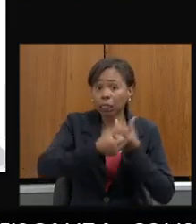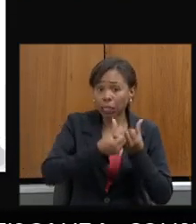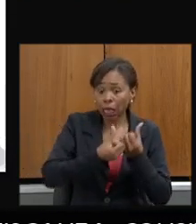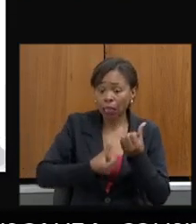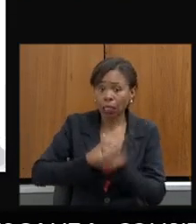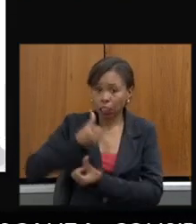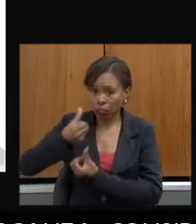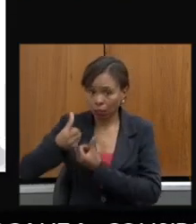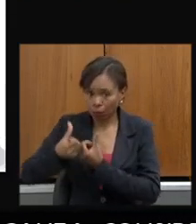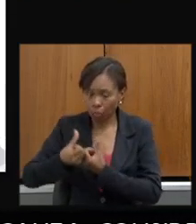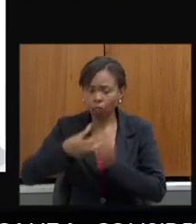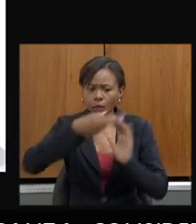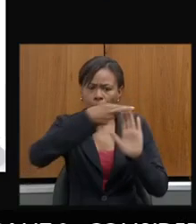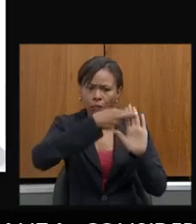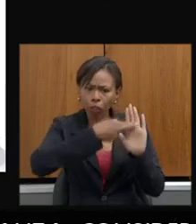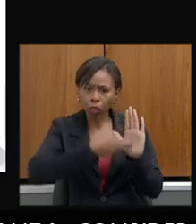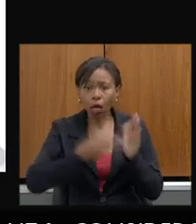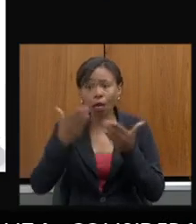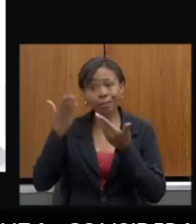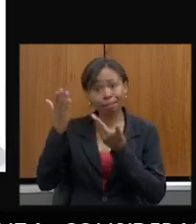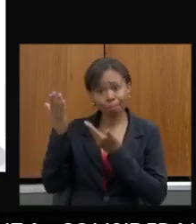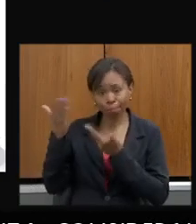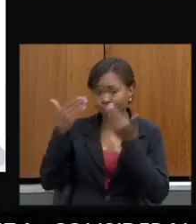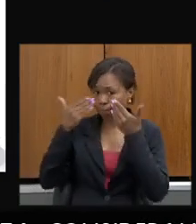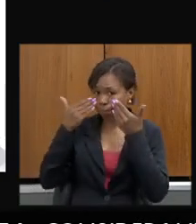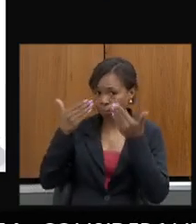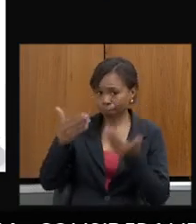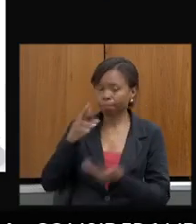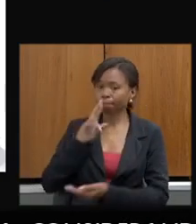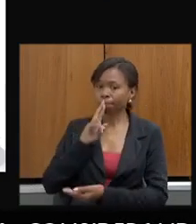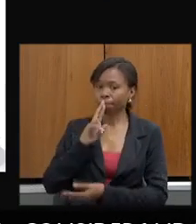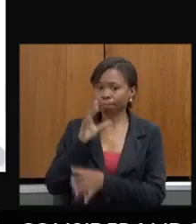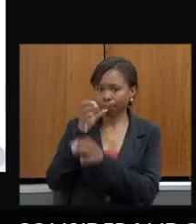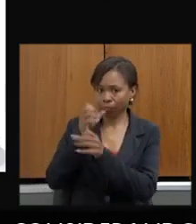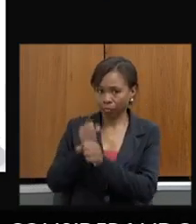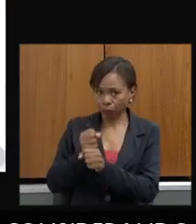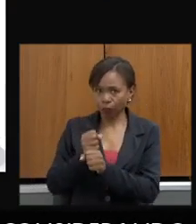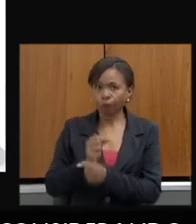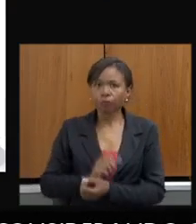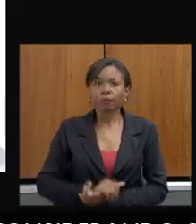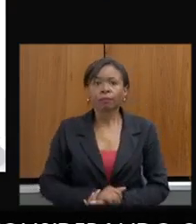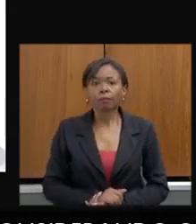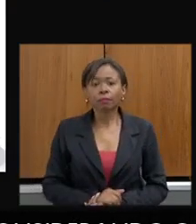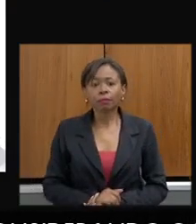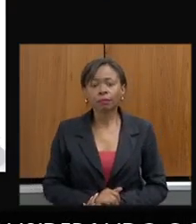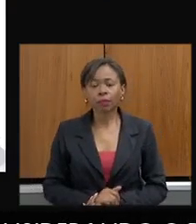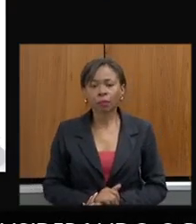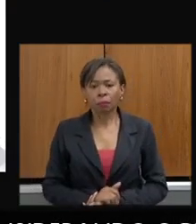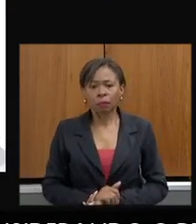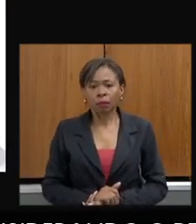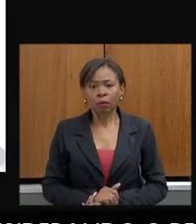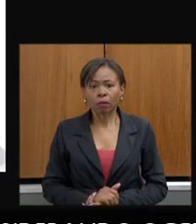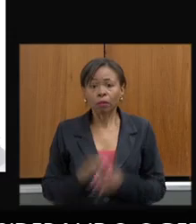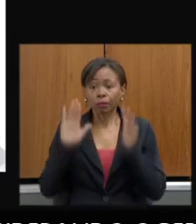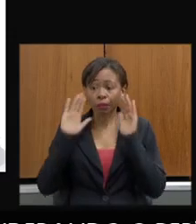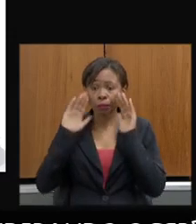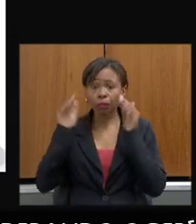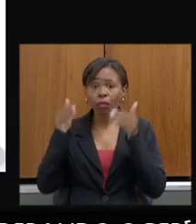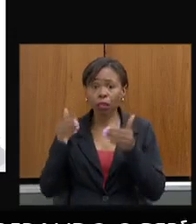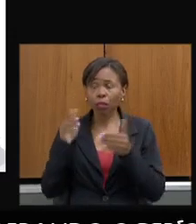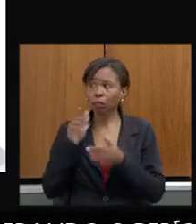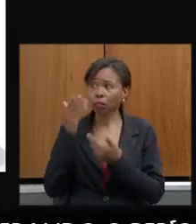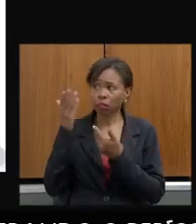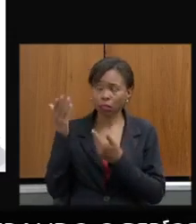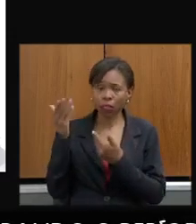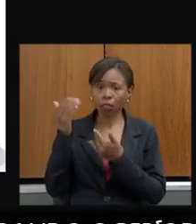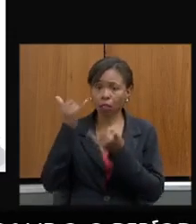os resultados estão aí e eu quero chamar atenção né para os dados